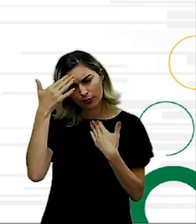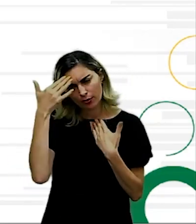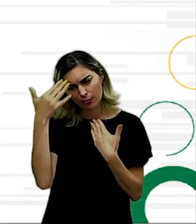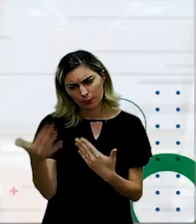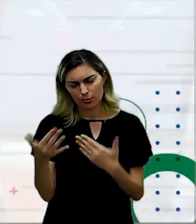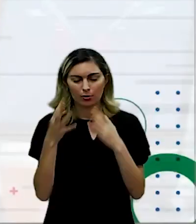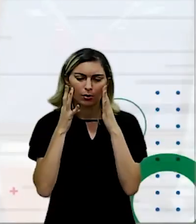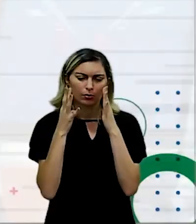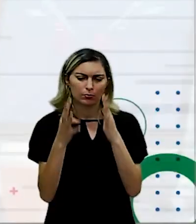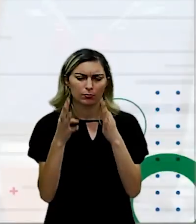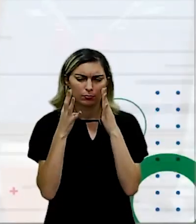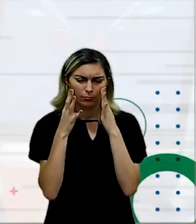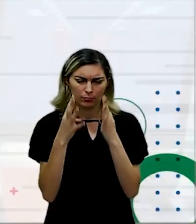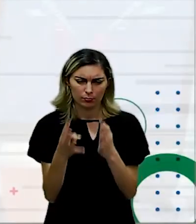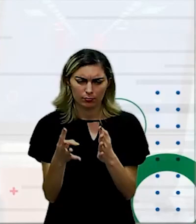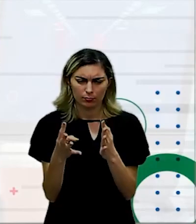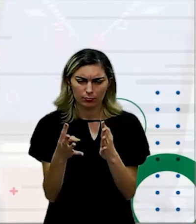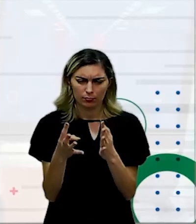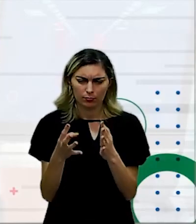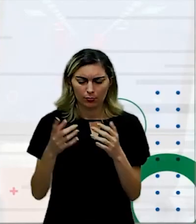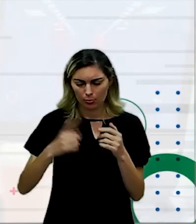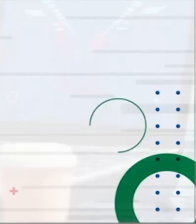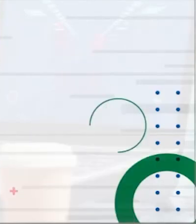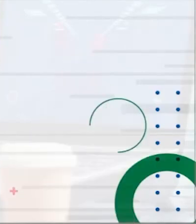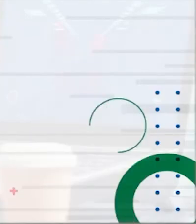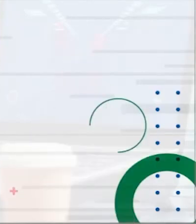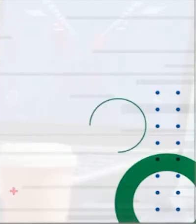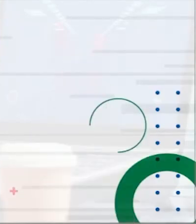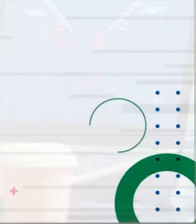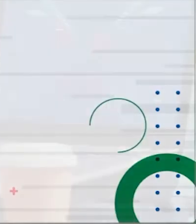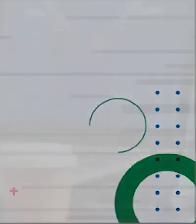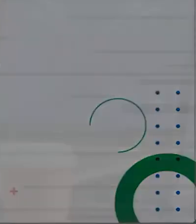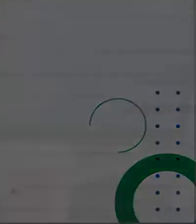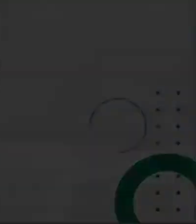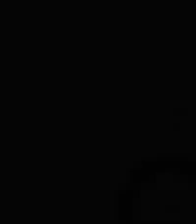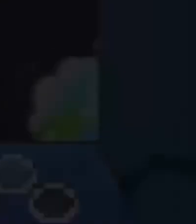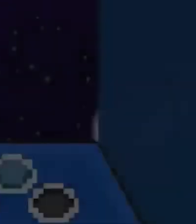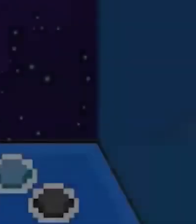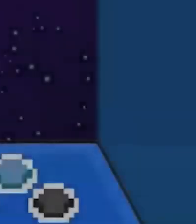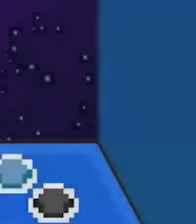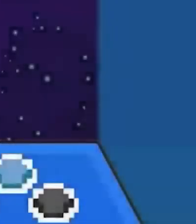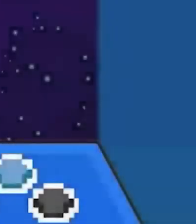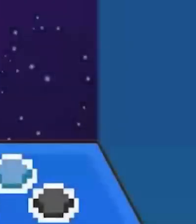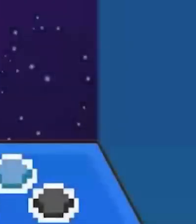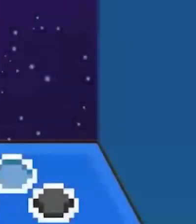pela atenção, por essa nossa aula. Até a próxima. Tchau, tchau. Obrigado.